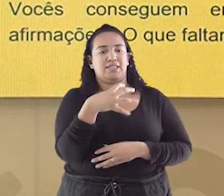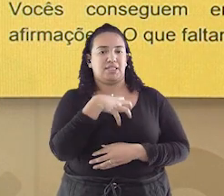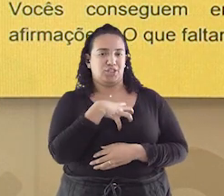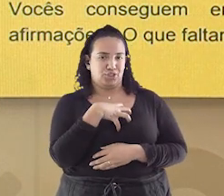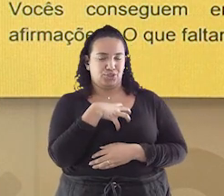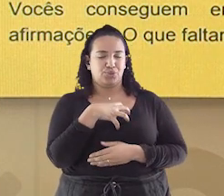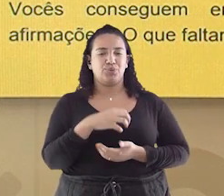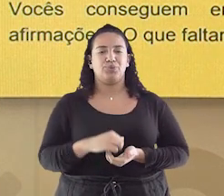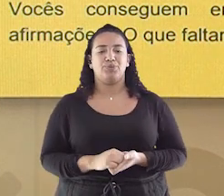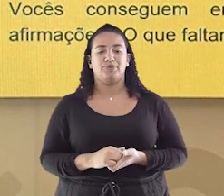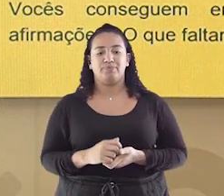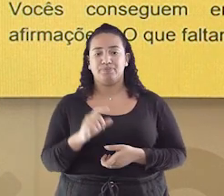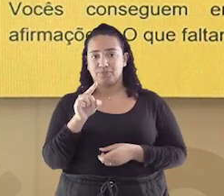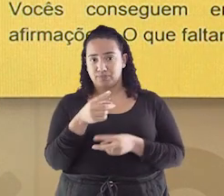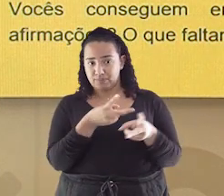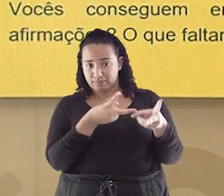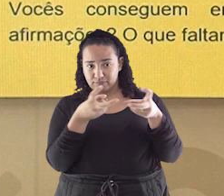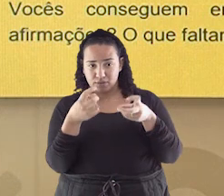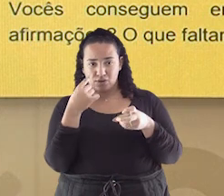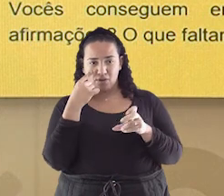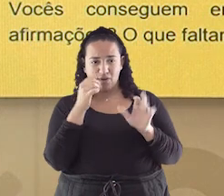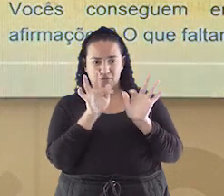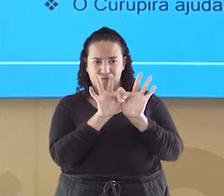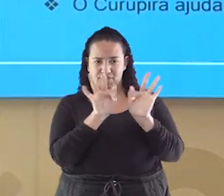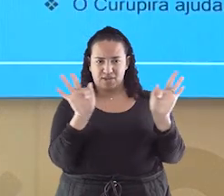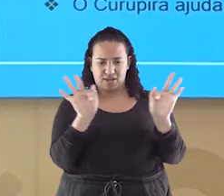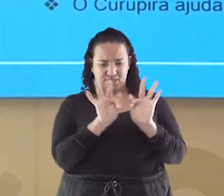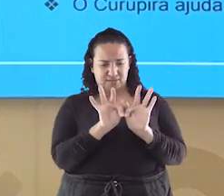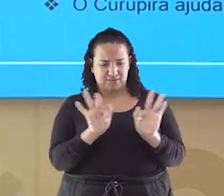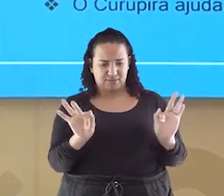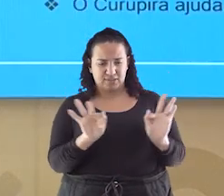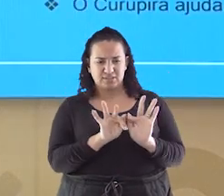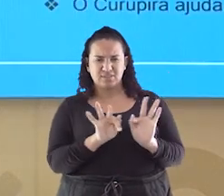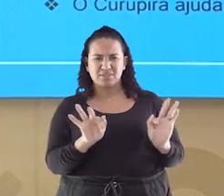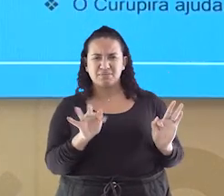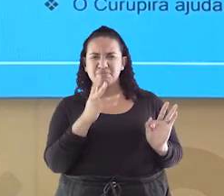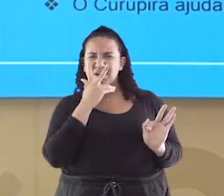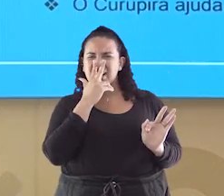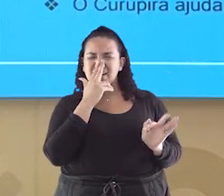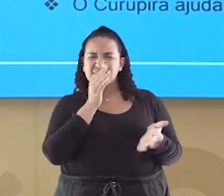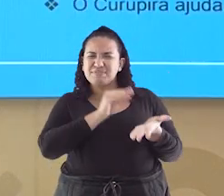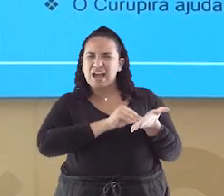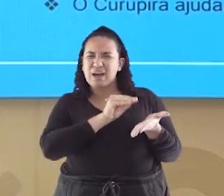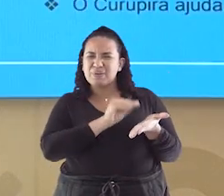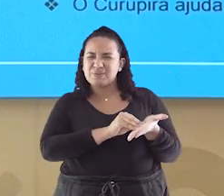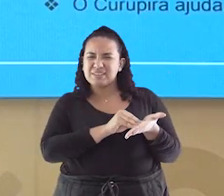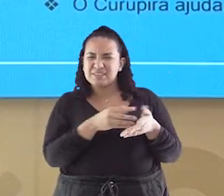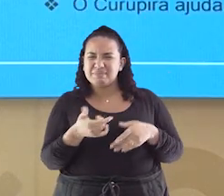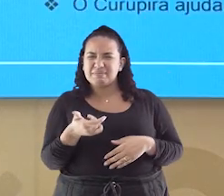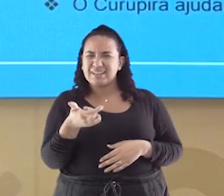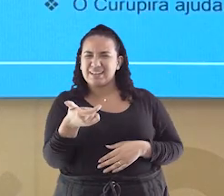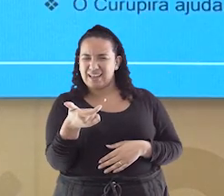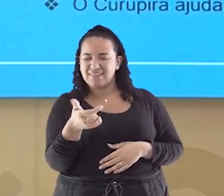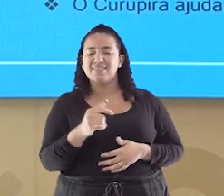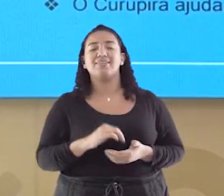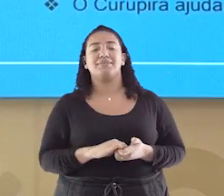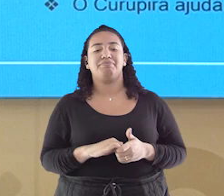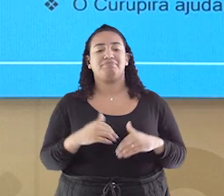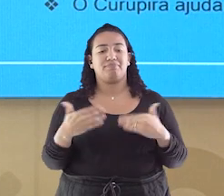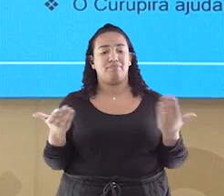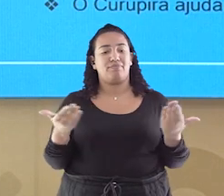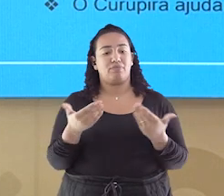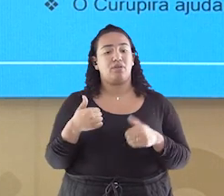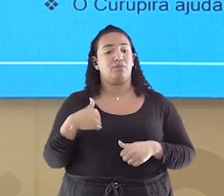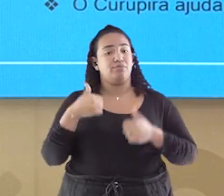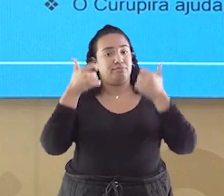da frase. Perceberam como todas as afirmações tem alguma coisa faltando? Vamos